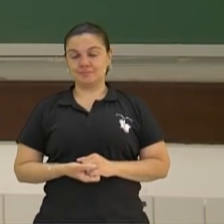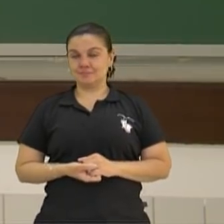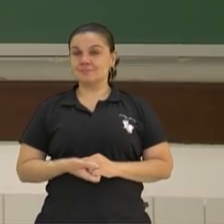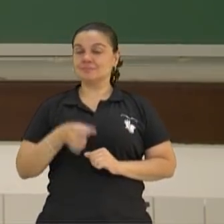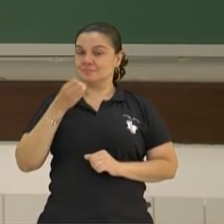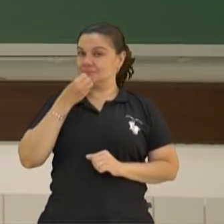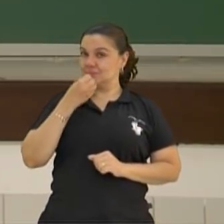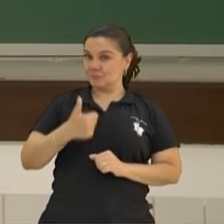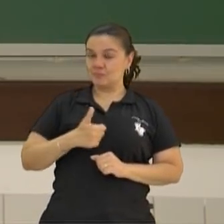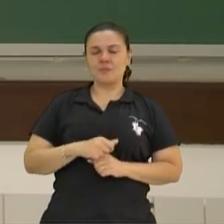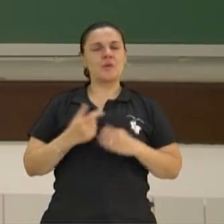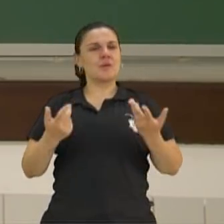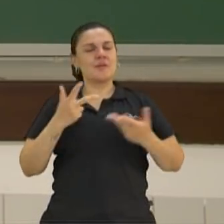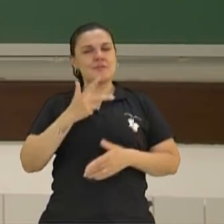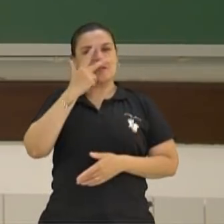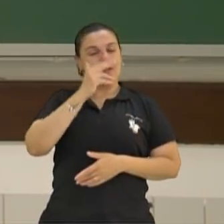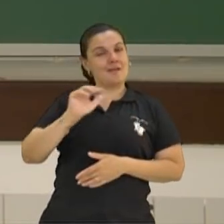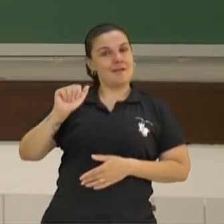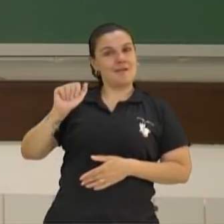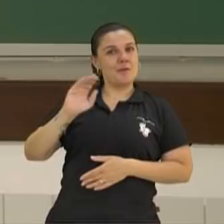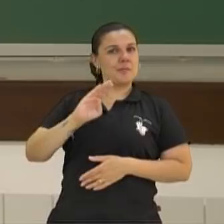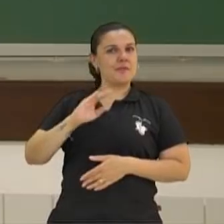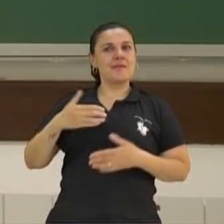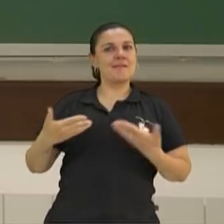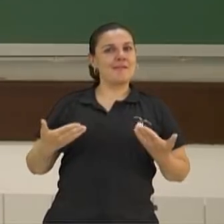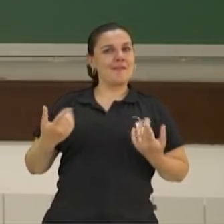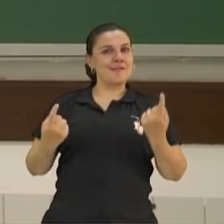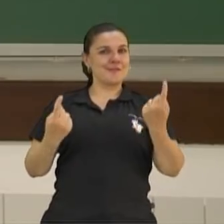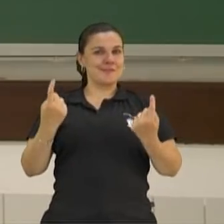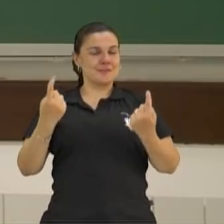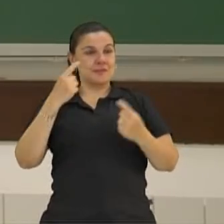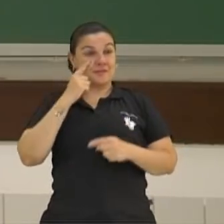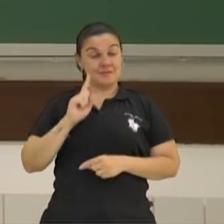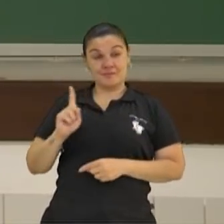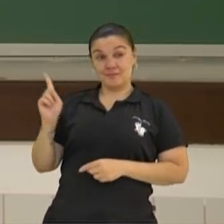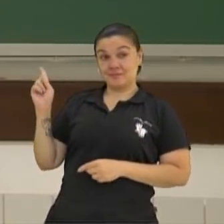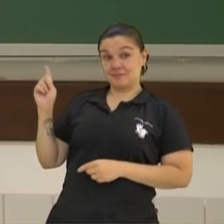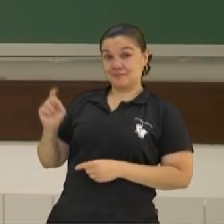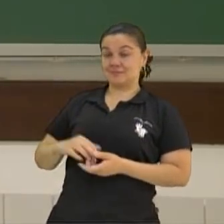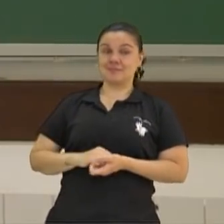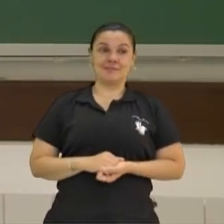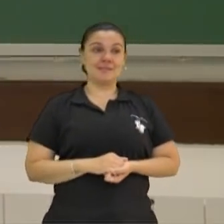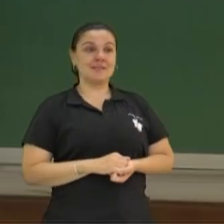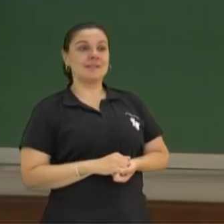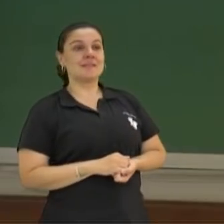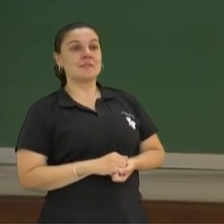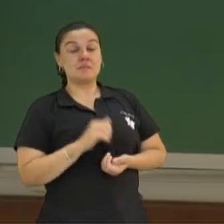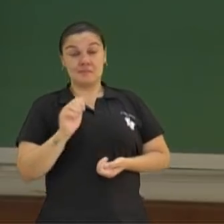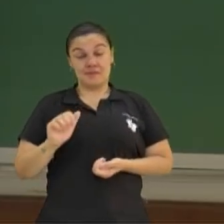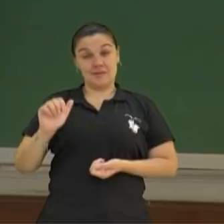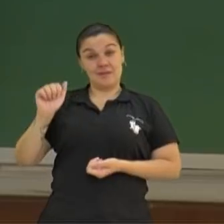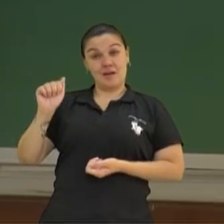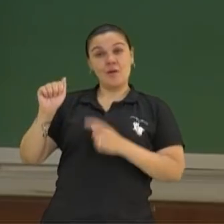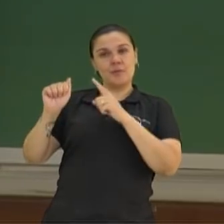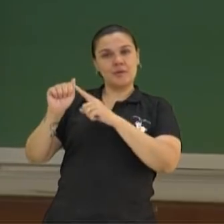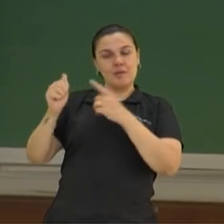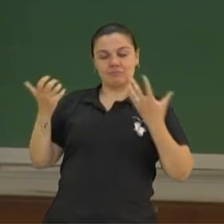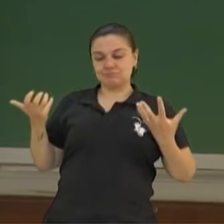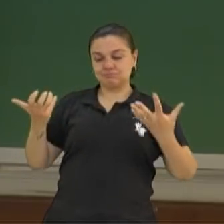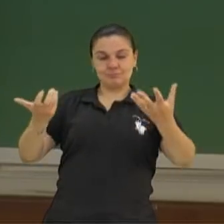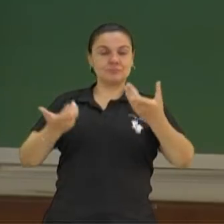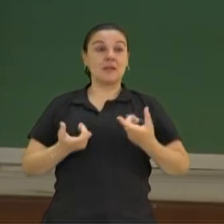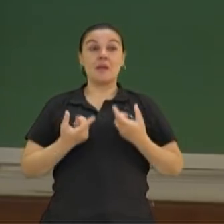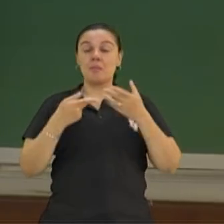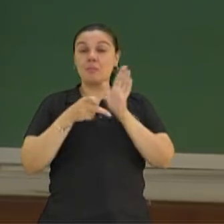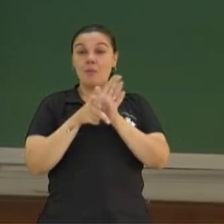Muito bem. O que você acha? Letra A ou letra B? Qual das duas paisagens? Vamos olhar aqui na tela. Ó. A letra A, a paisagem letra A, nós temos ali uma plantação